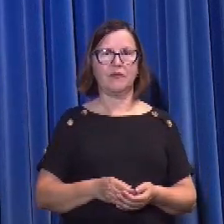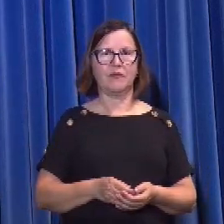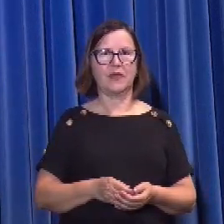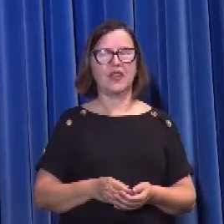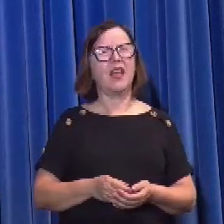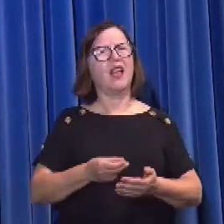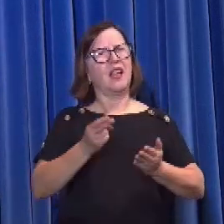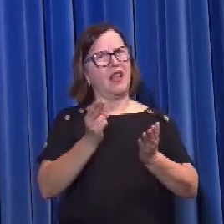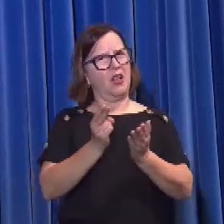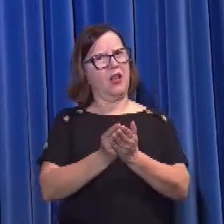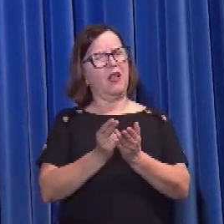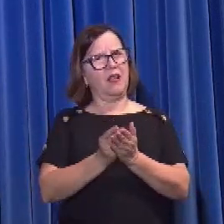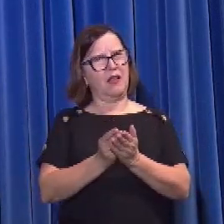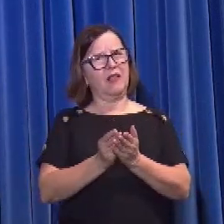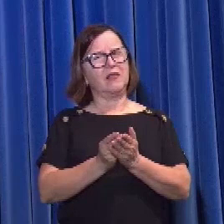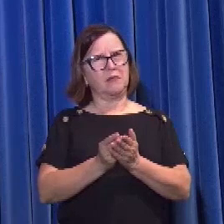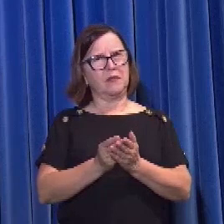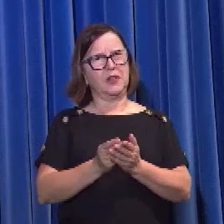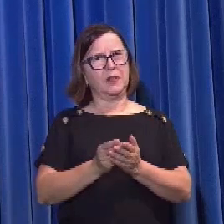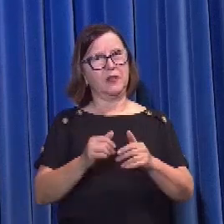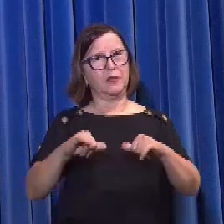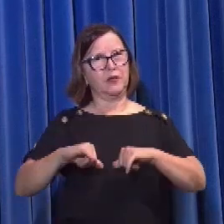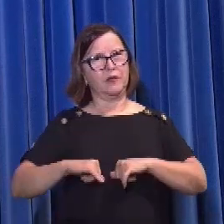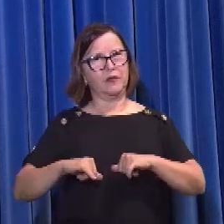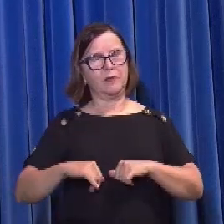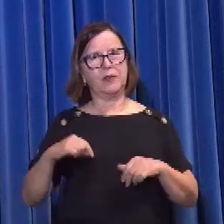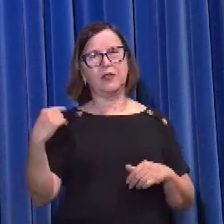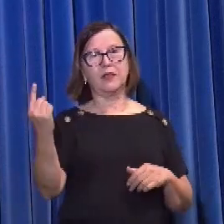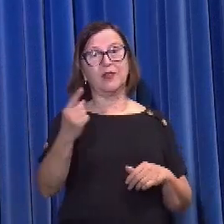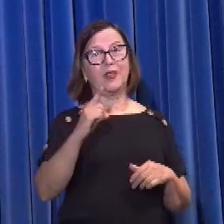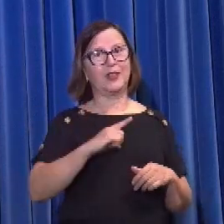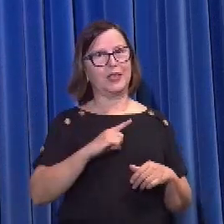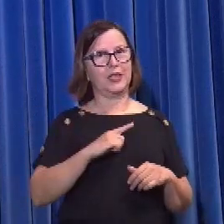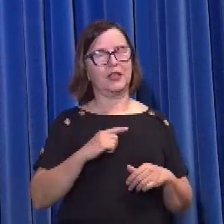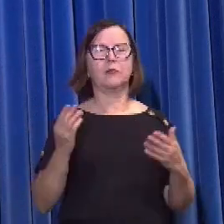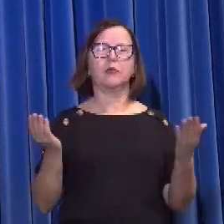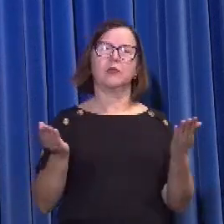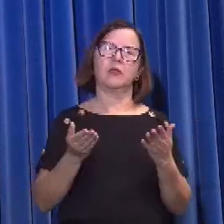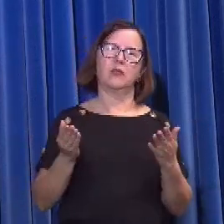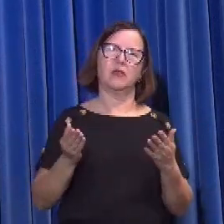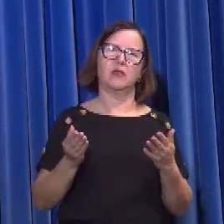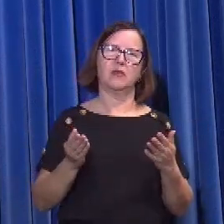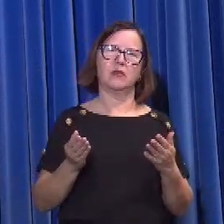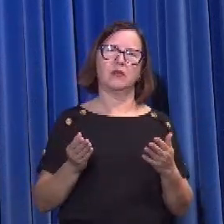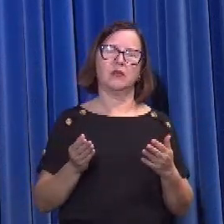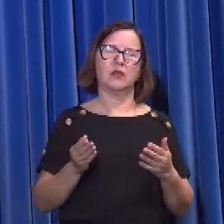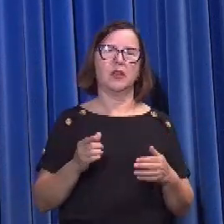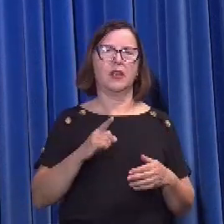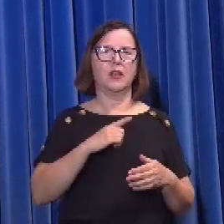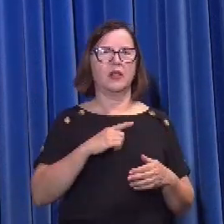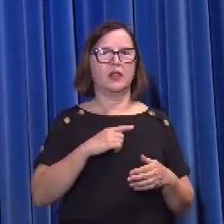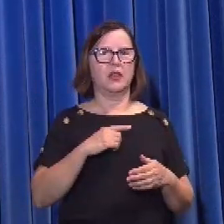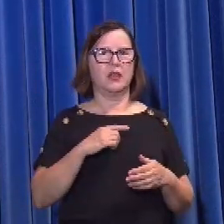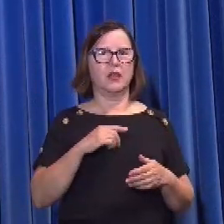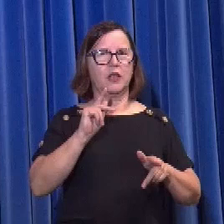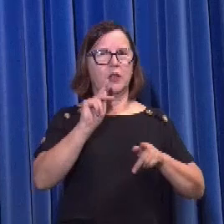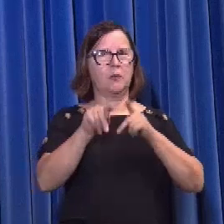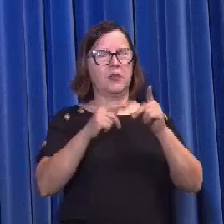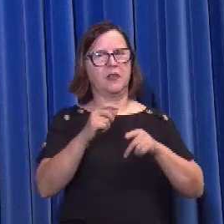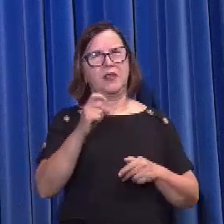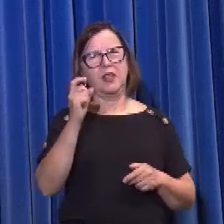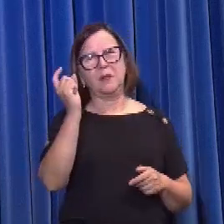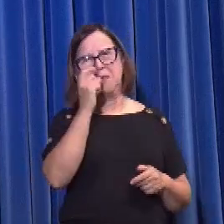de sofrimento que nós enfrentamos hoje. Nós somos caluniados e dentro da calúnia tem